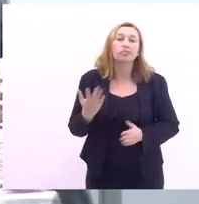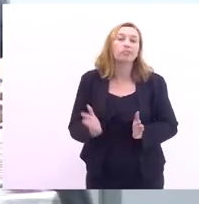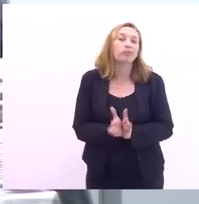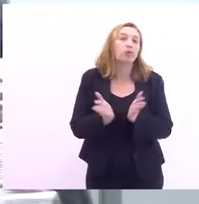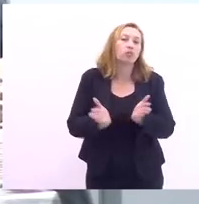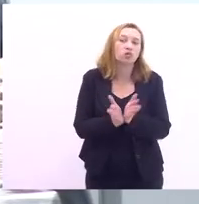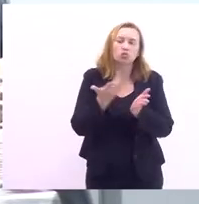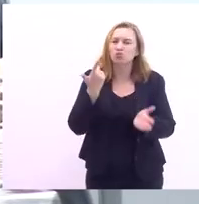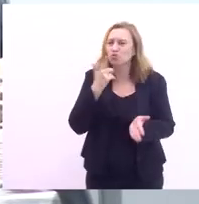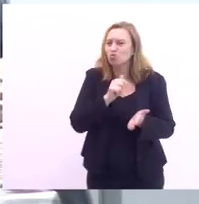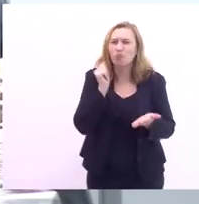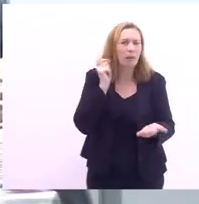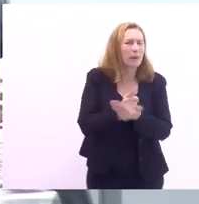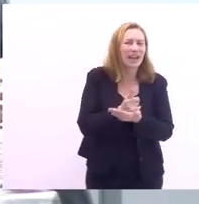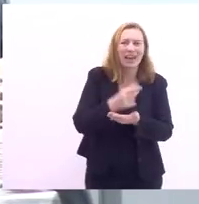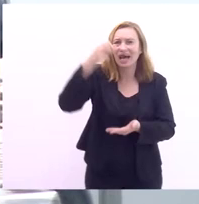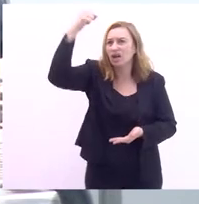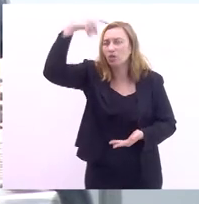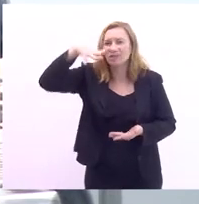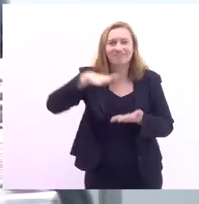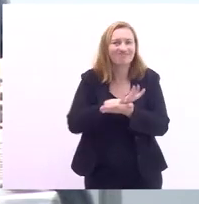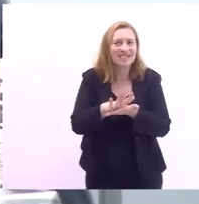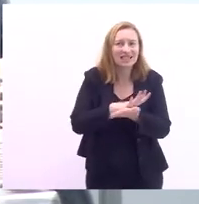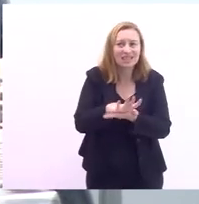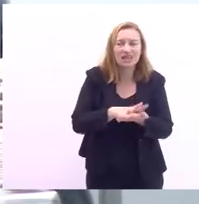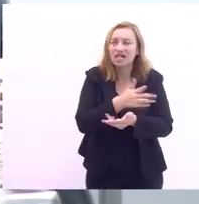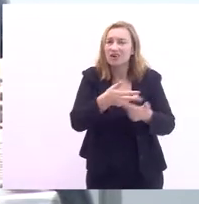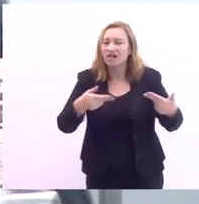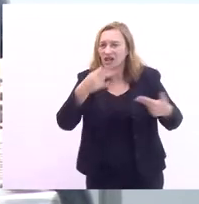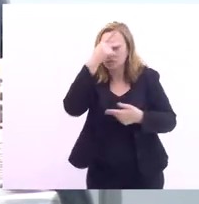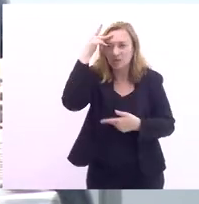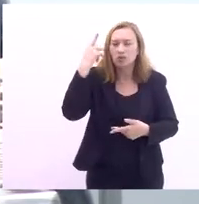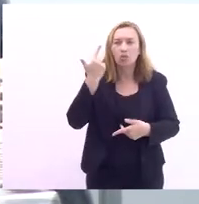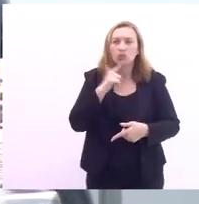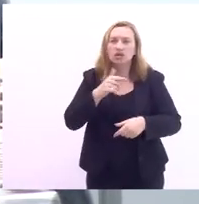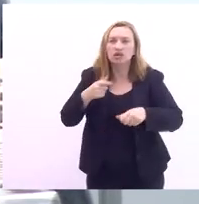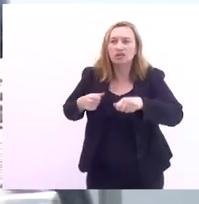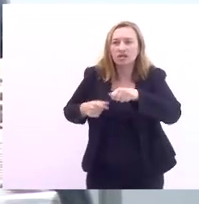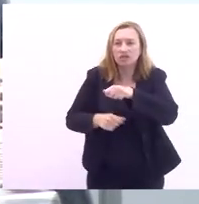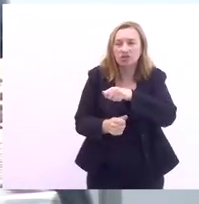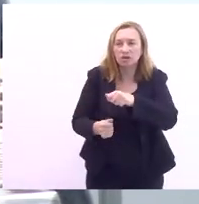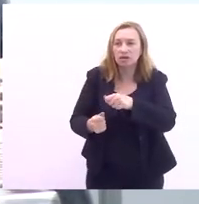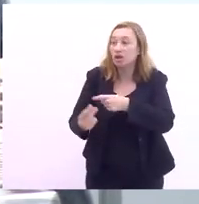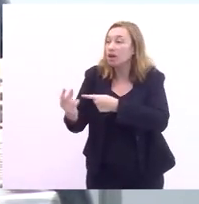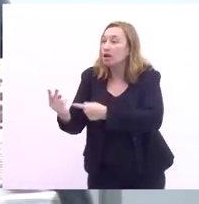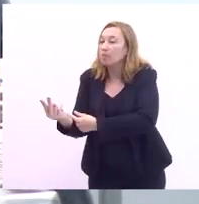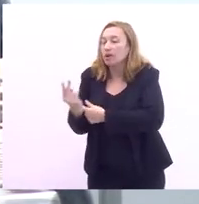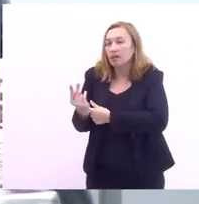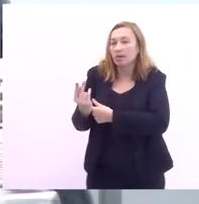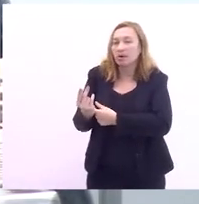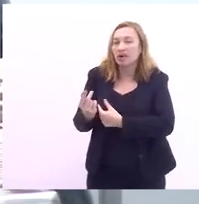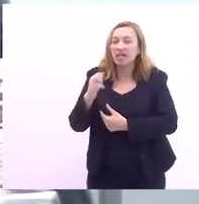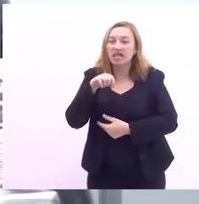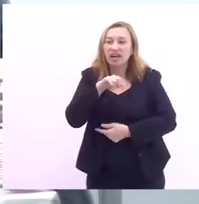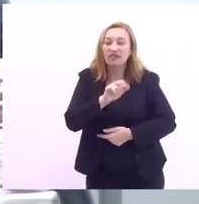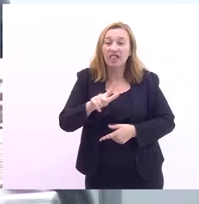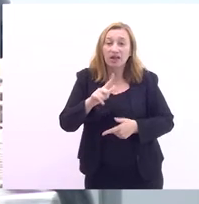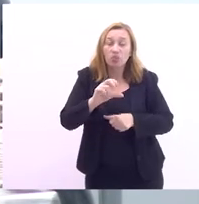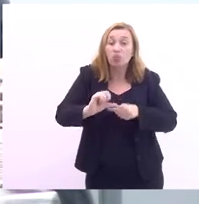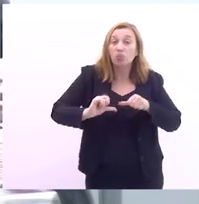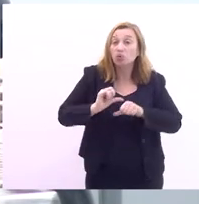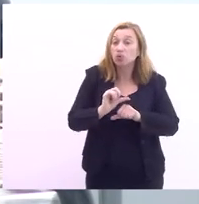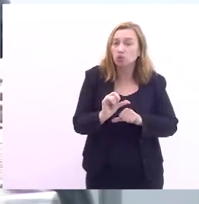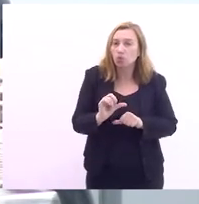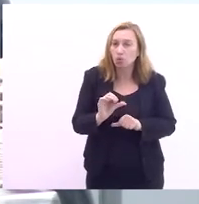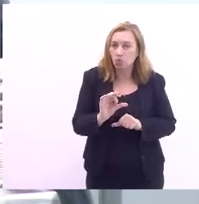e não conseguirem pagar suas contas de energia elétrica. E muita gente conseguiu fazer o investimento, pegou um empréstimo, e a Enel mudou completamente